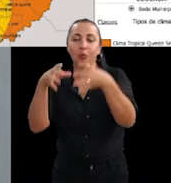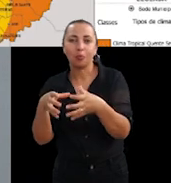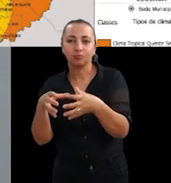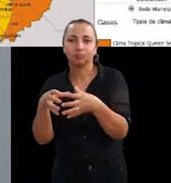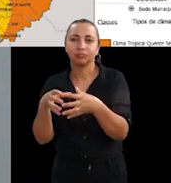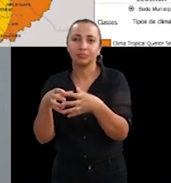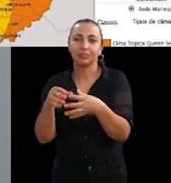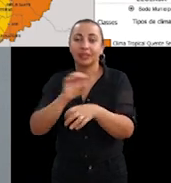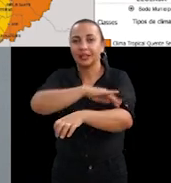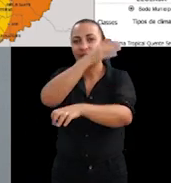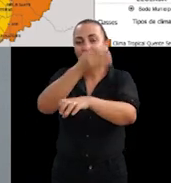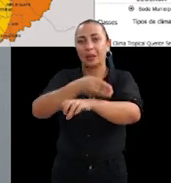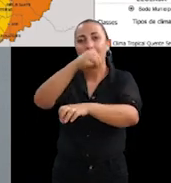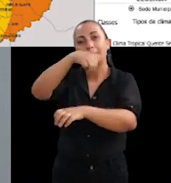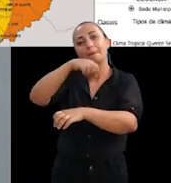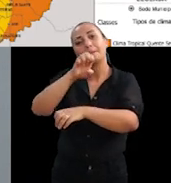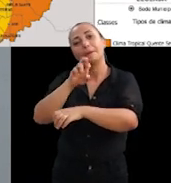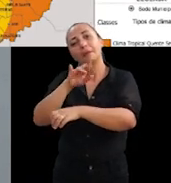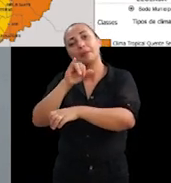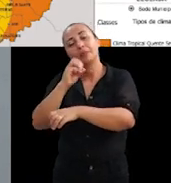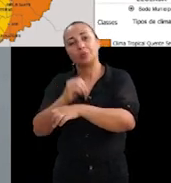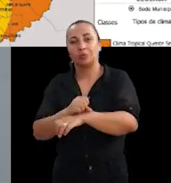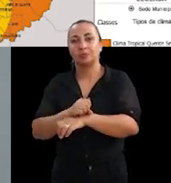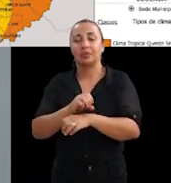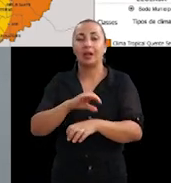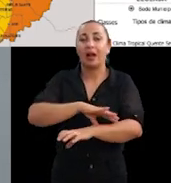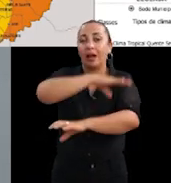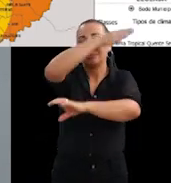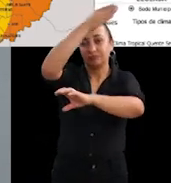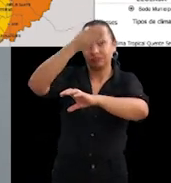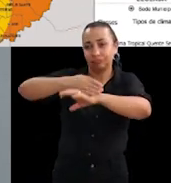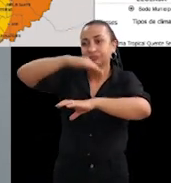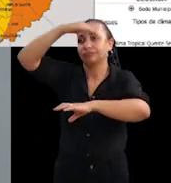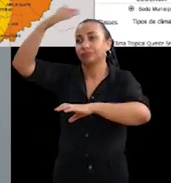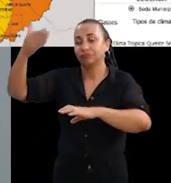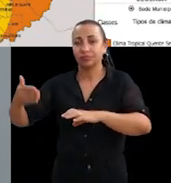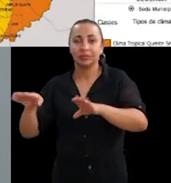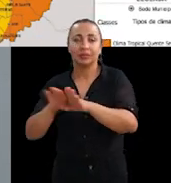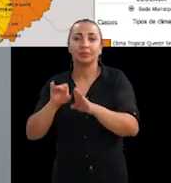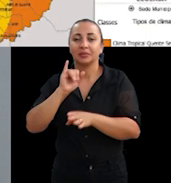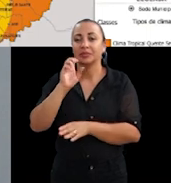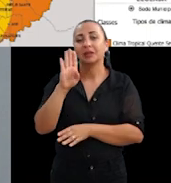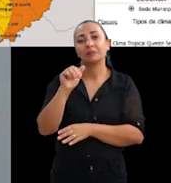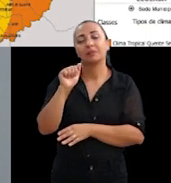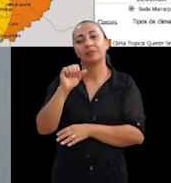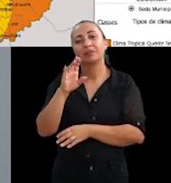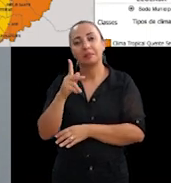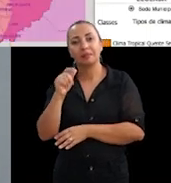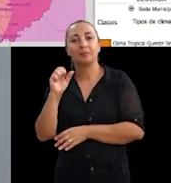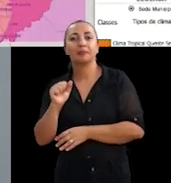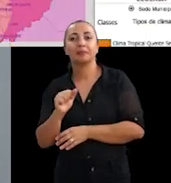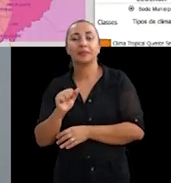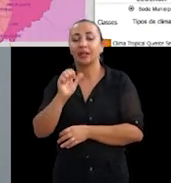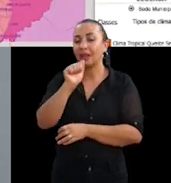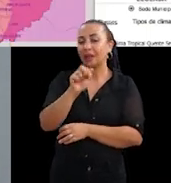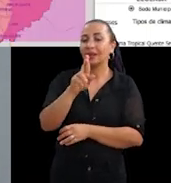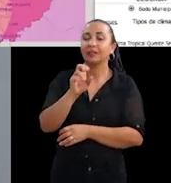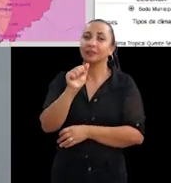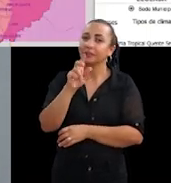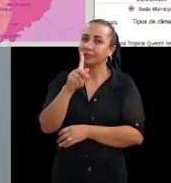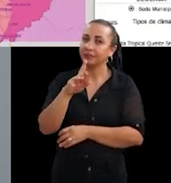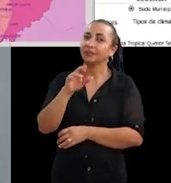A Serra da Meruoca, né? A Chapada, a Serra da Ibiapina e aqui a Chapada do